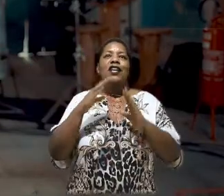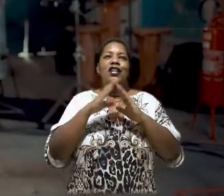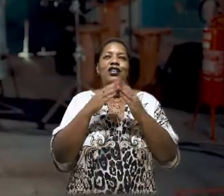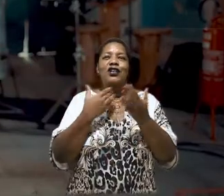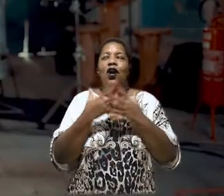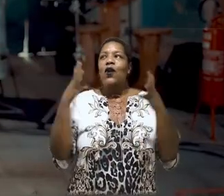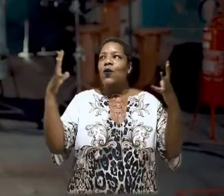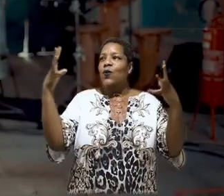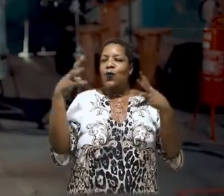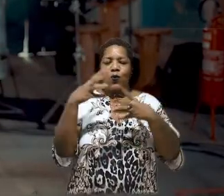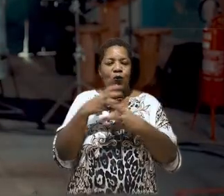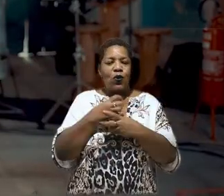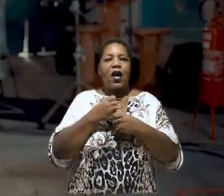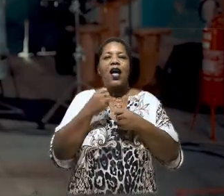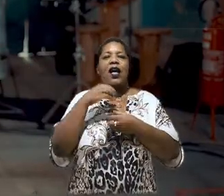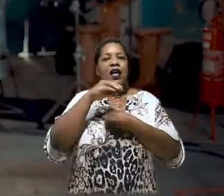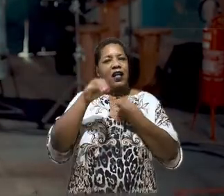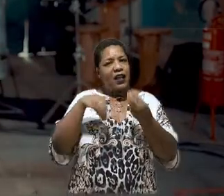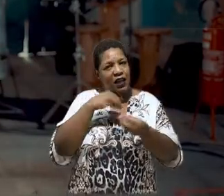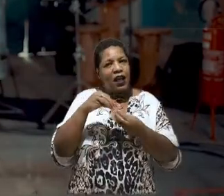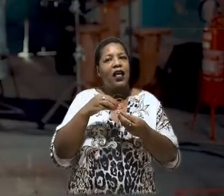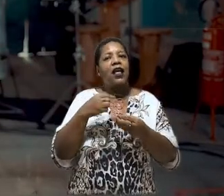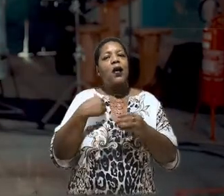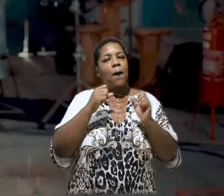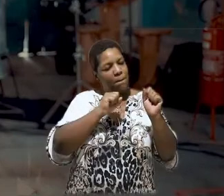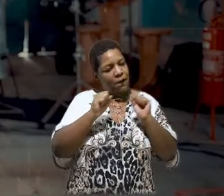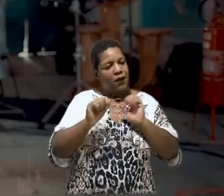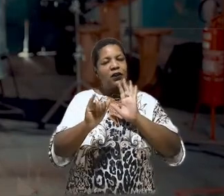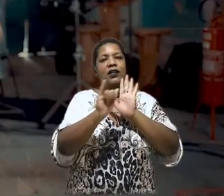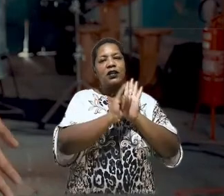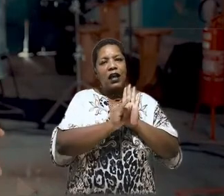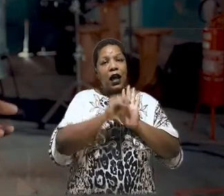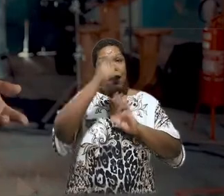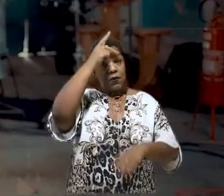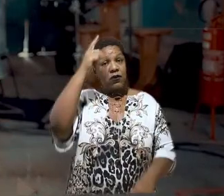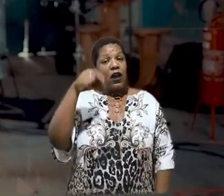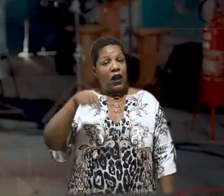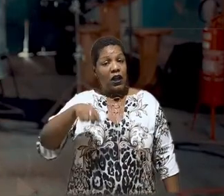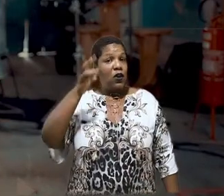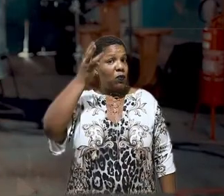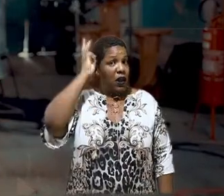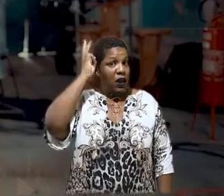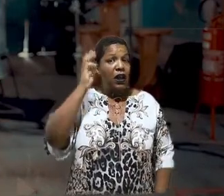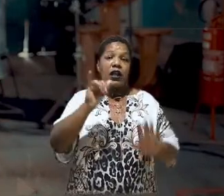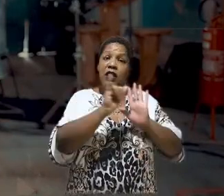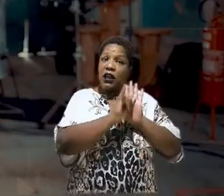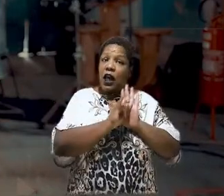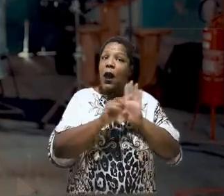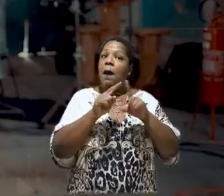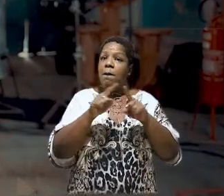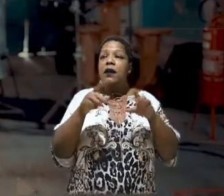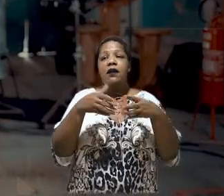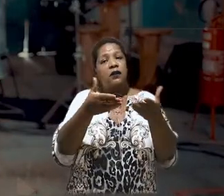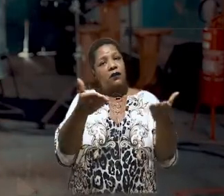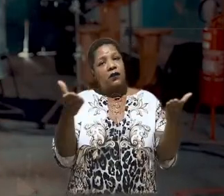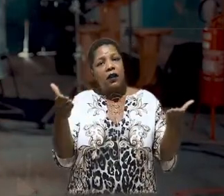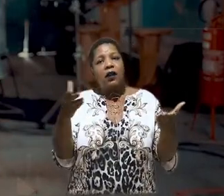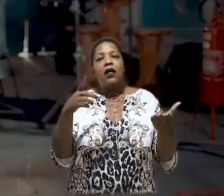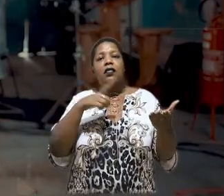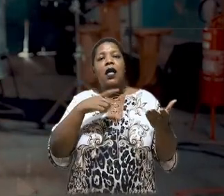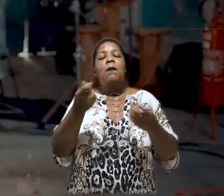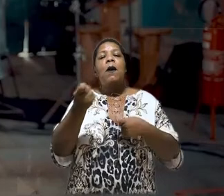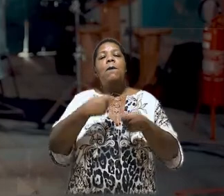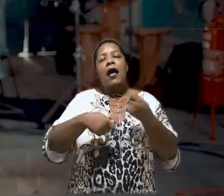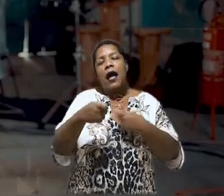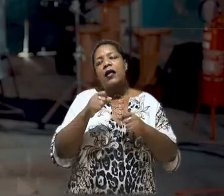ouvir então junto tudo isso numa linguagem que o mundo possa realmente se identificar que as pessoas aqui no Maranhão possam se identificar mas conectada também